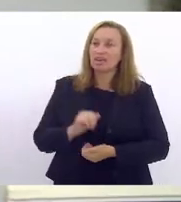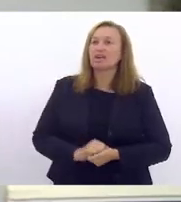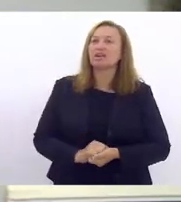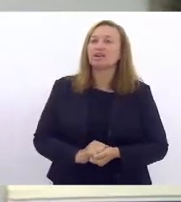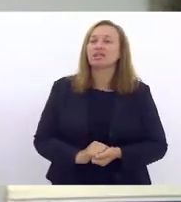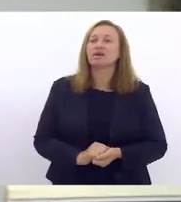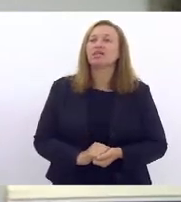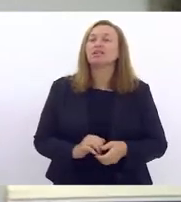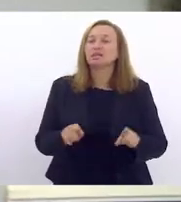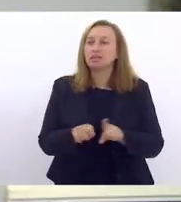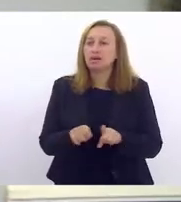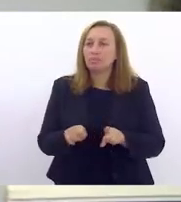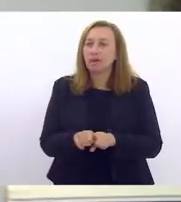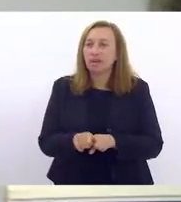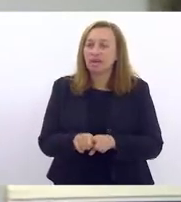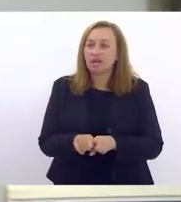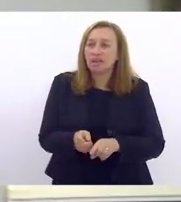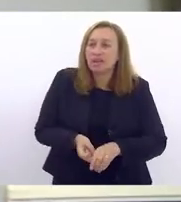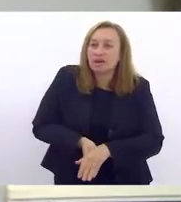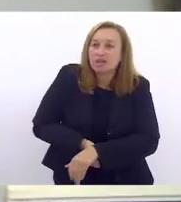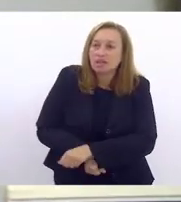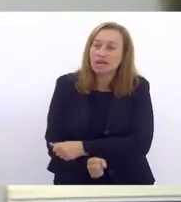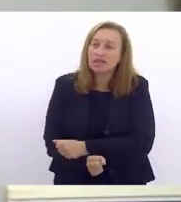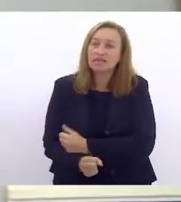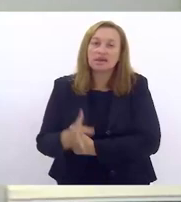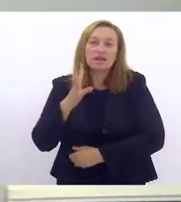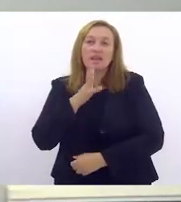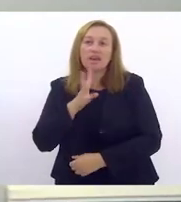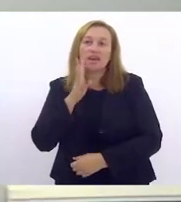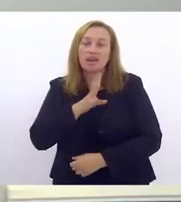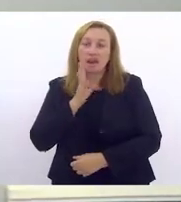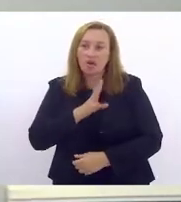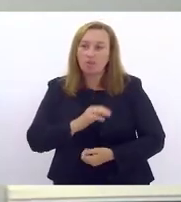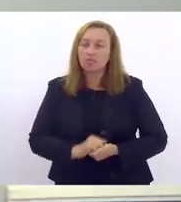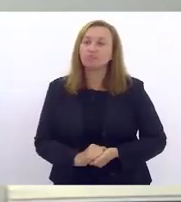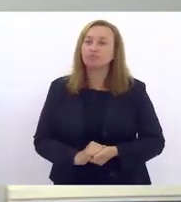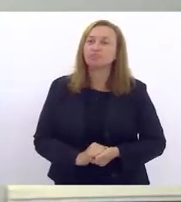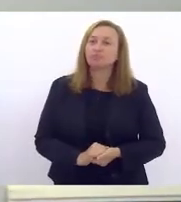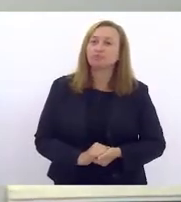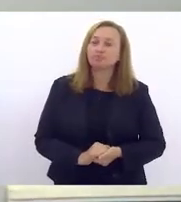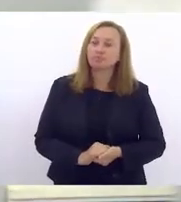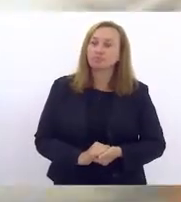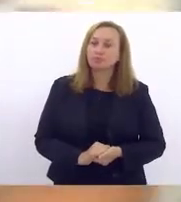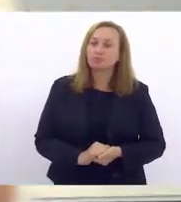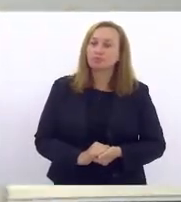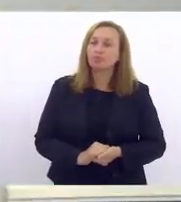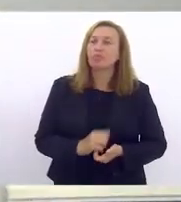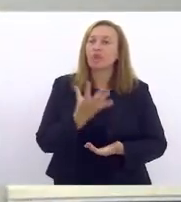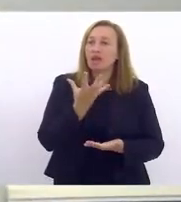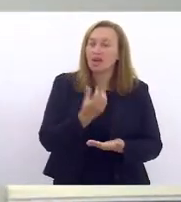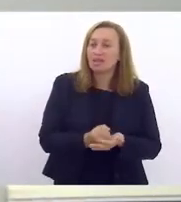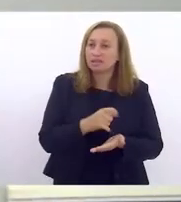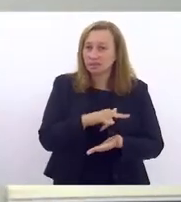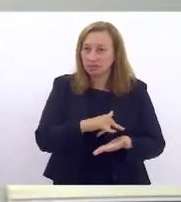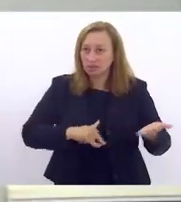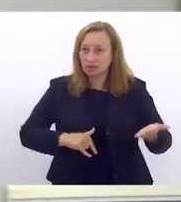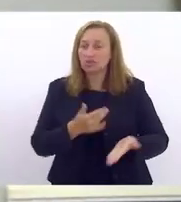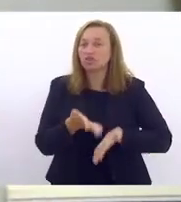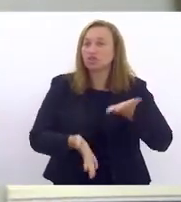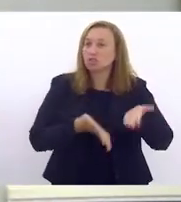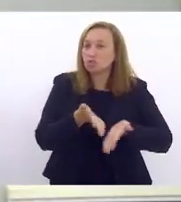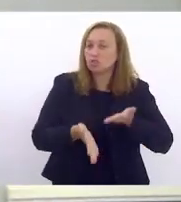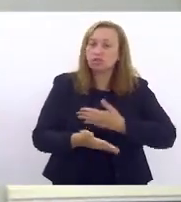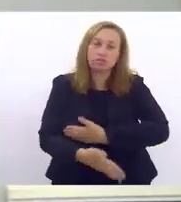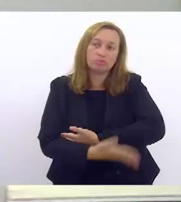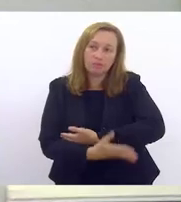Legal, junto com a Maternidade de Mesquita, que é para erradicação do subregistro. Então, a gente cuida dos